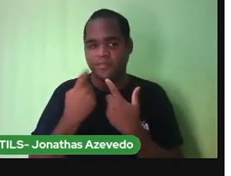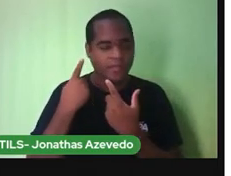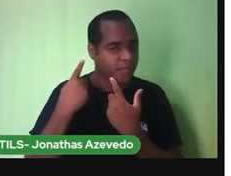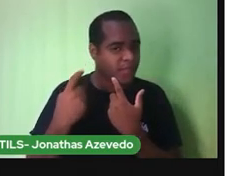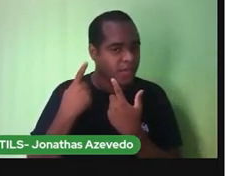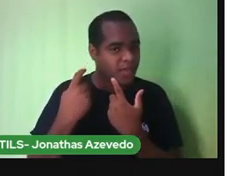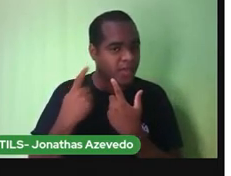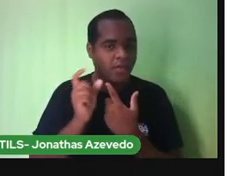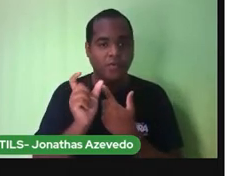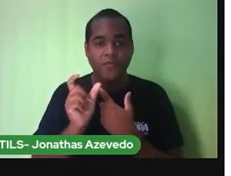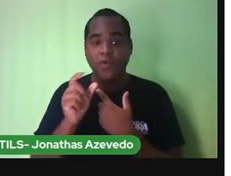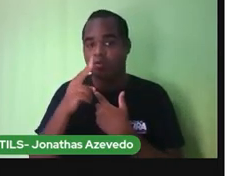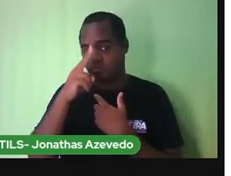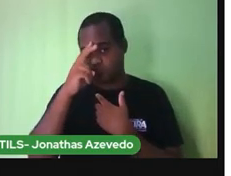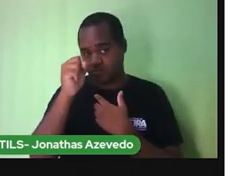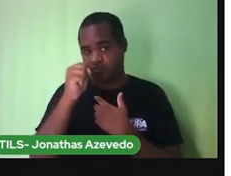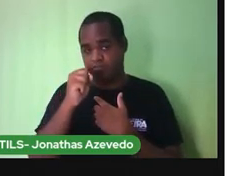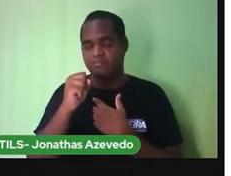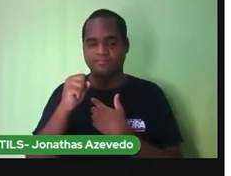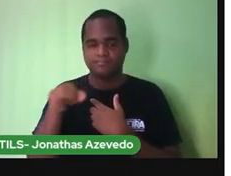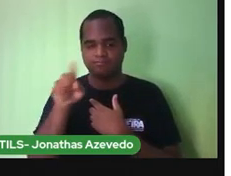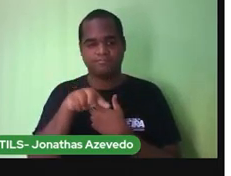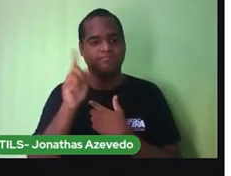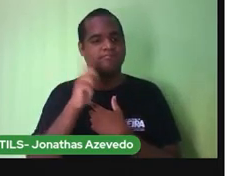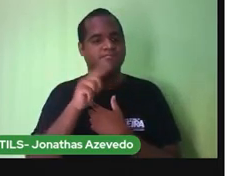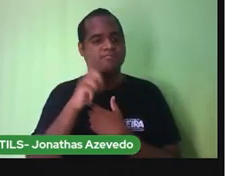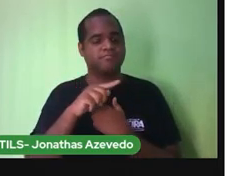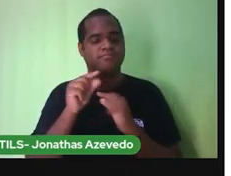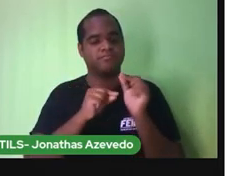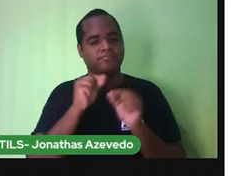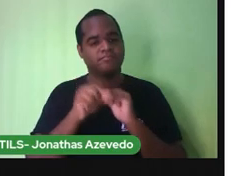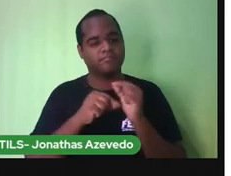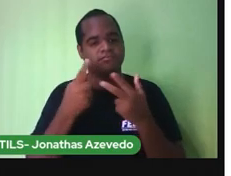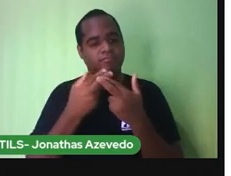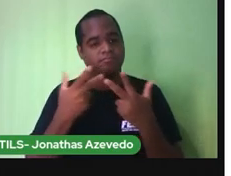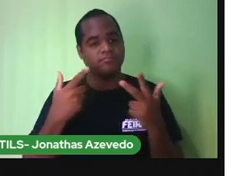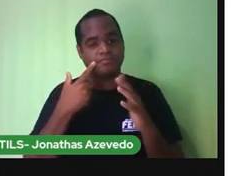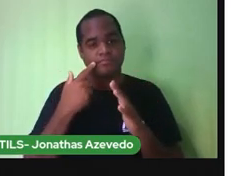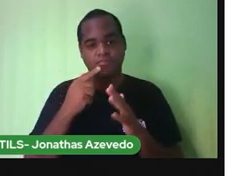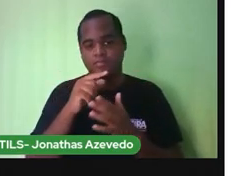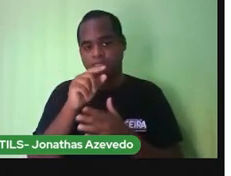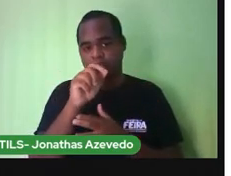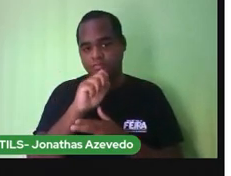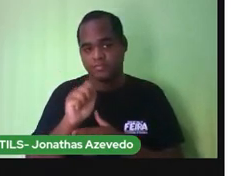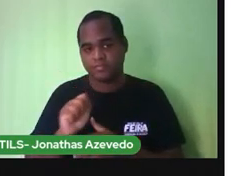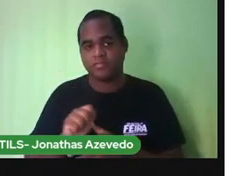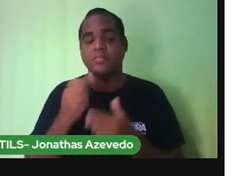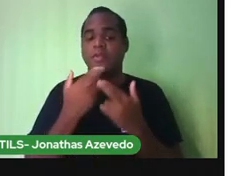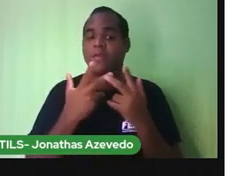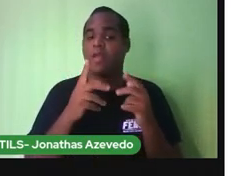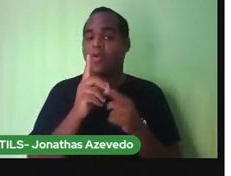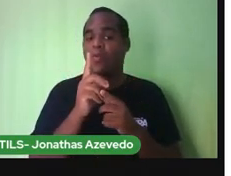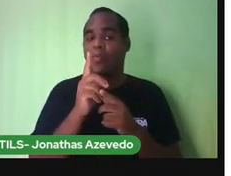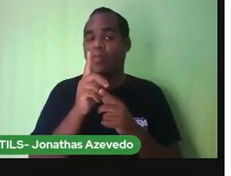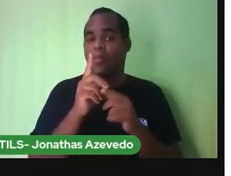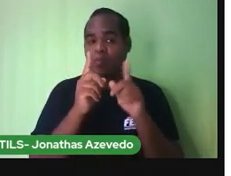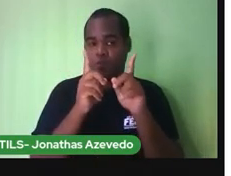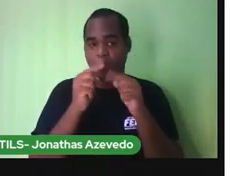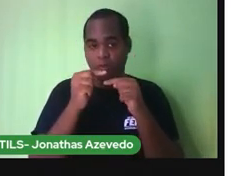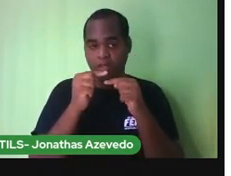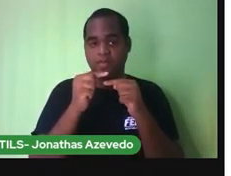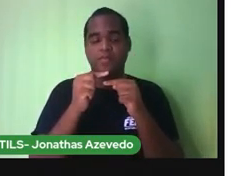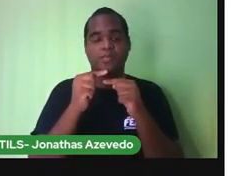e nós vamos nessa atividade pintar um quadrinho para cada sílaba e depois a gente